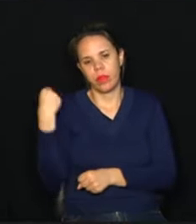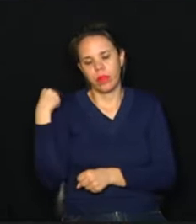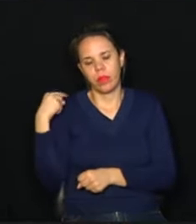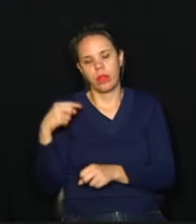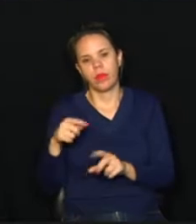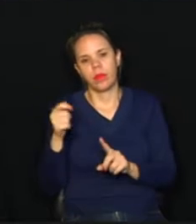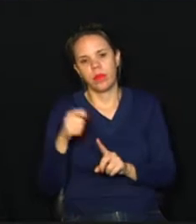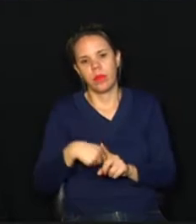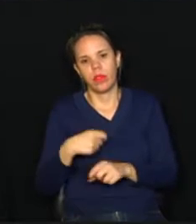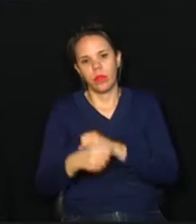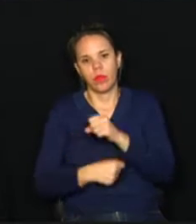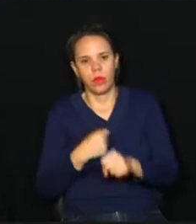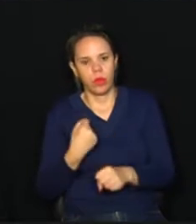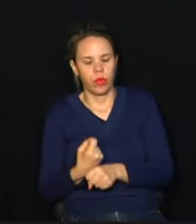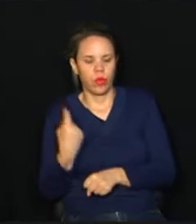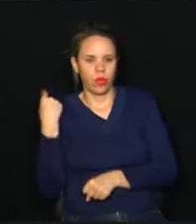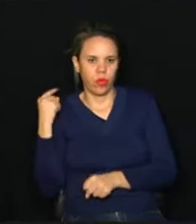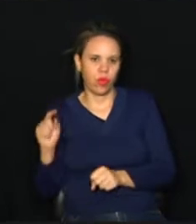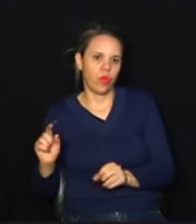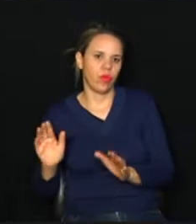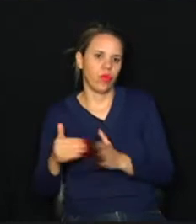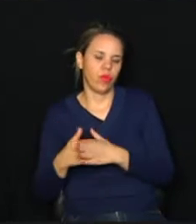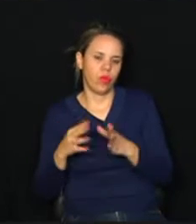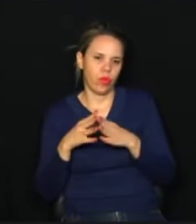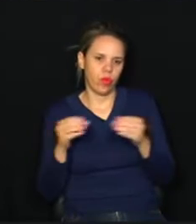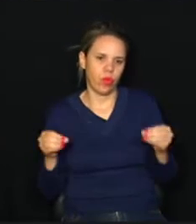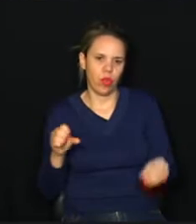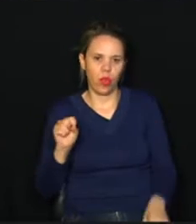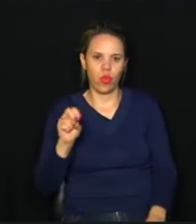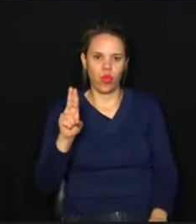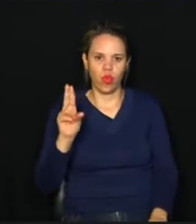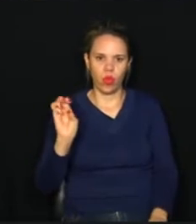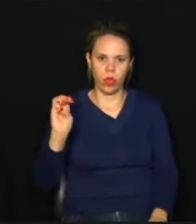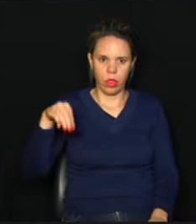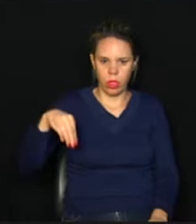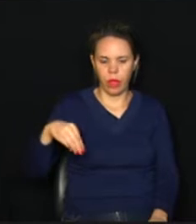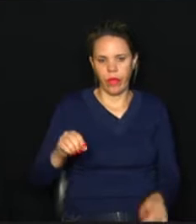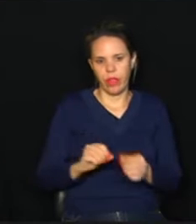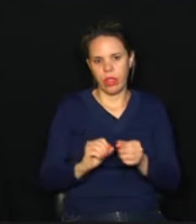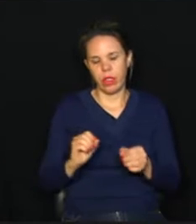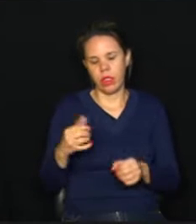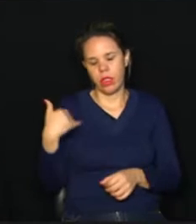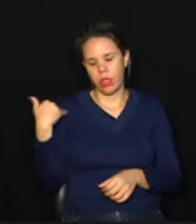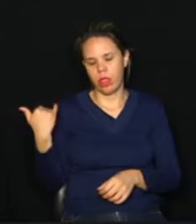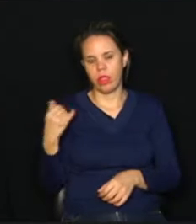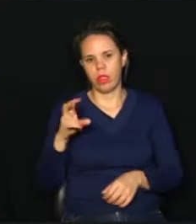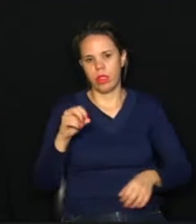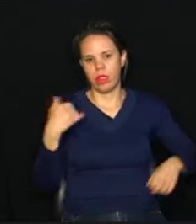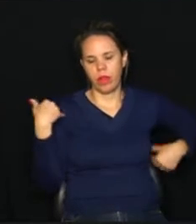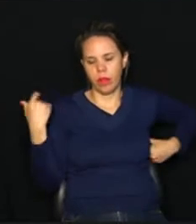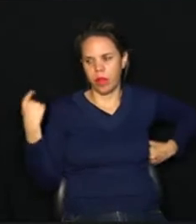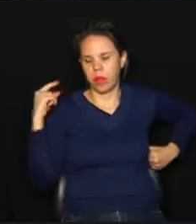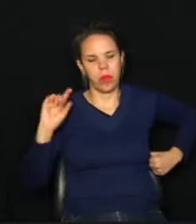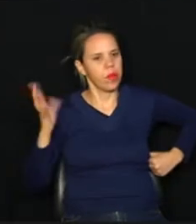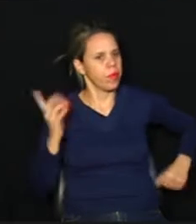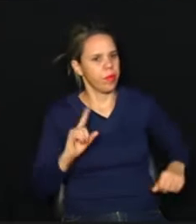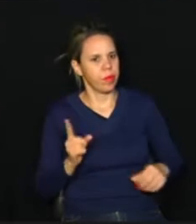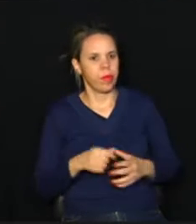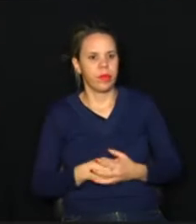no mesmo ano em que foi extinta, a SUSEM, então, teria que fazer o aniversário de 50 anos, coisa que não